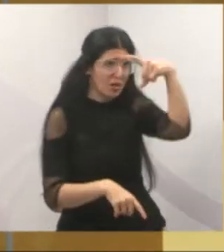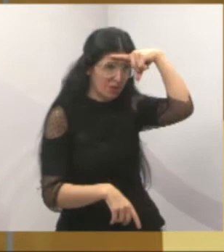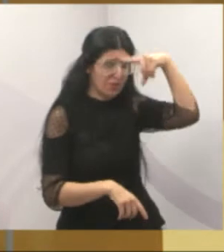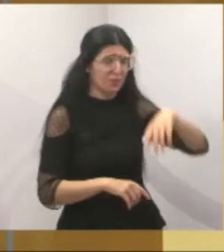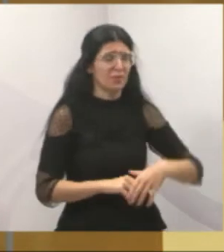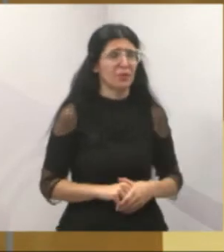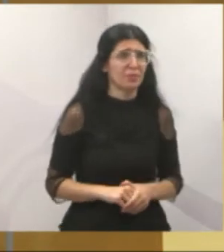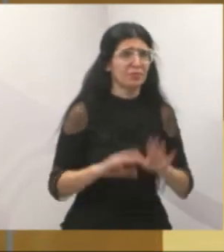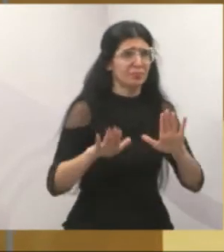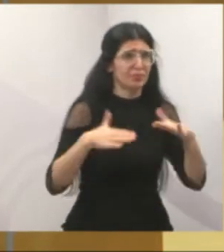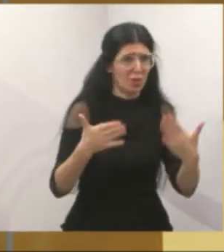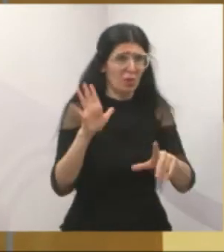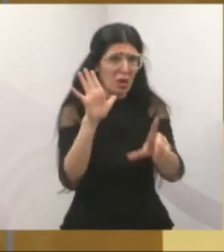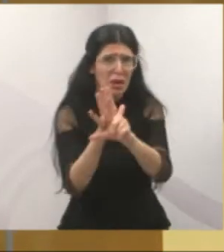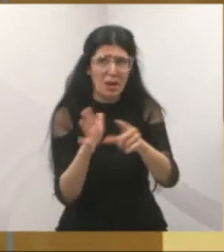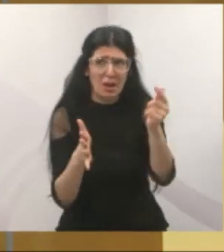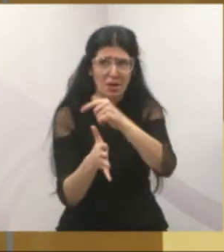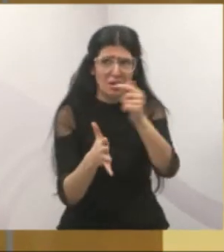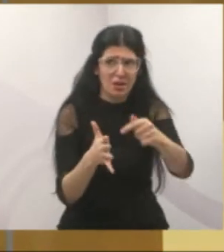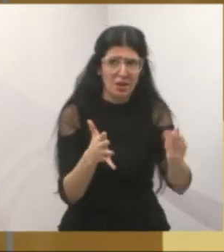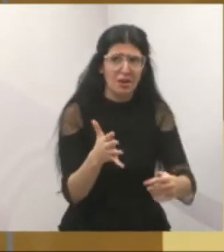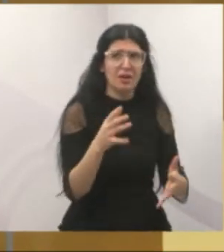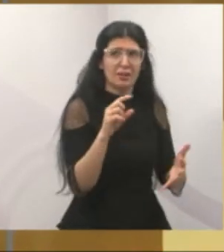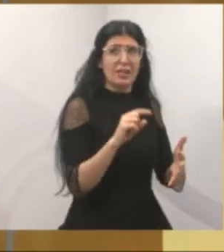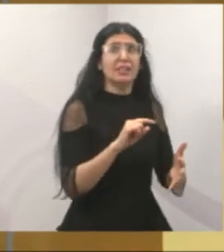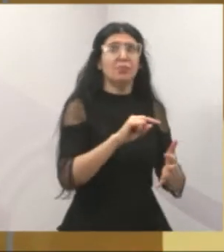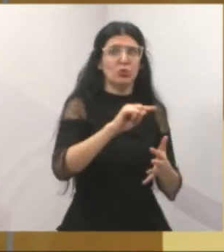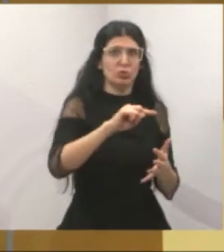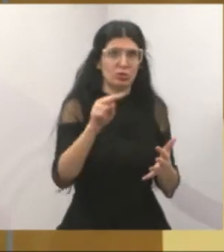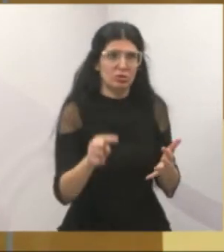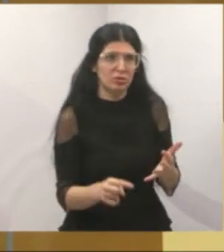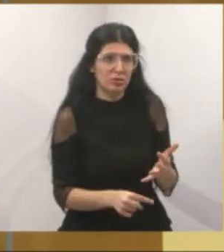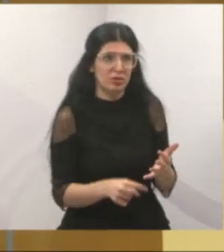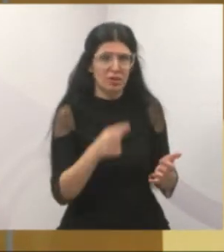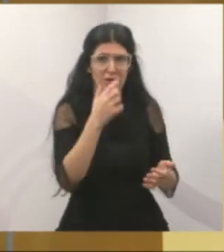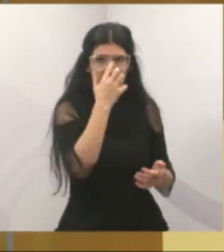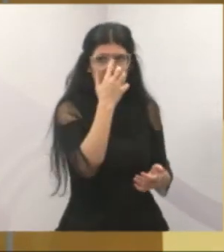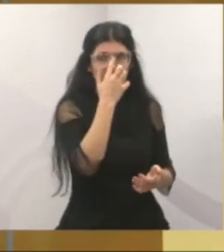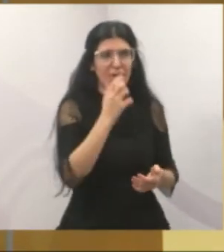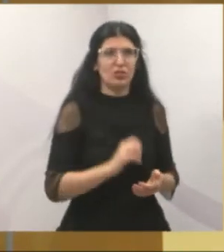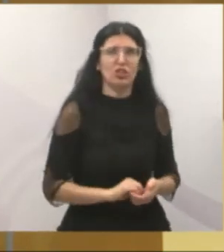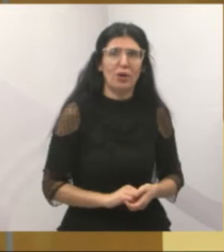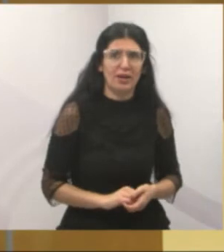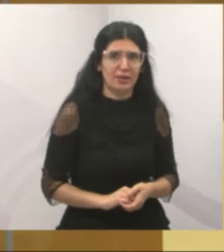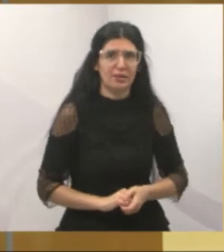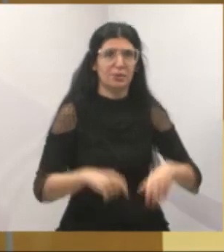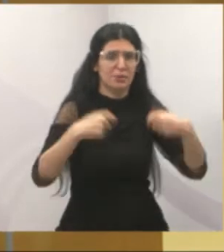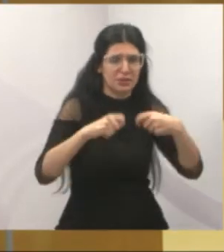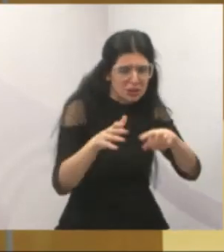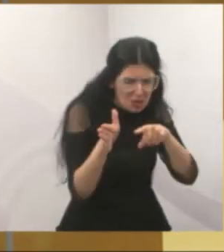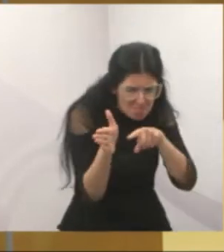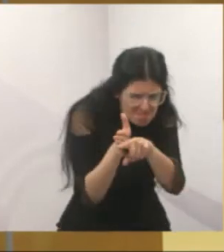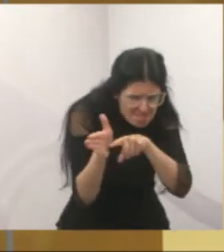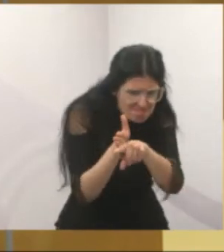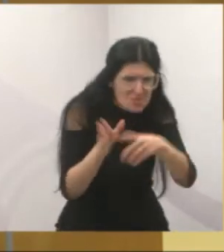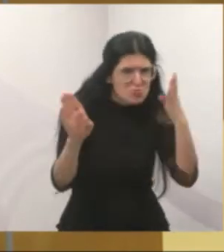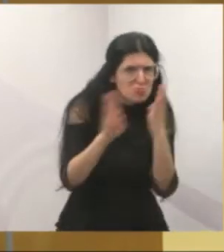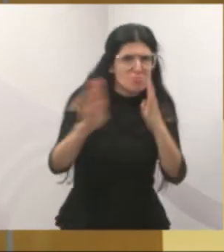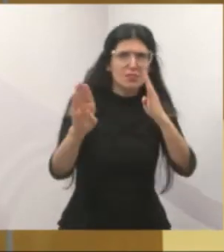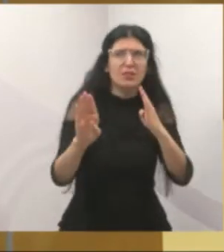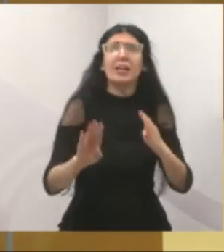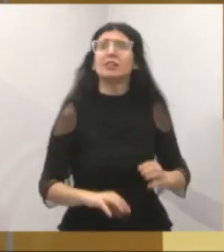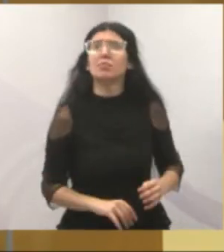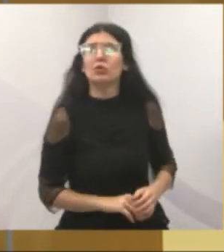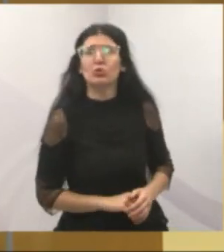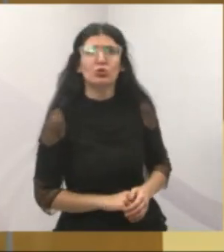legalidade, são esses aspectos que eu entendo como relevantes, e isso tem que ser apurado. A outra questão é do ponto